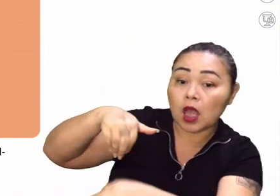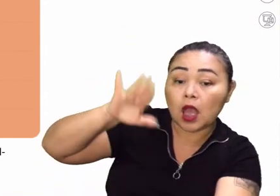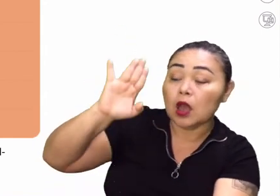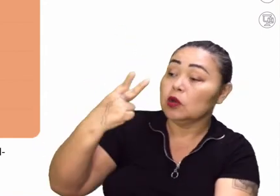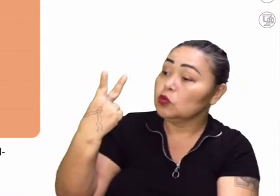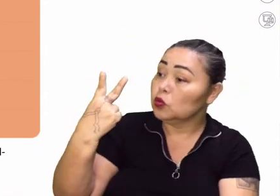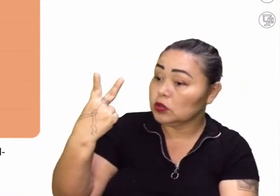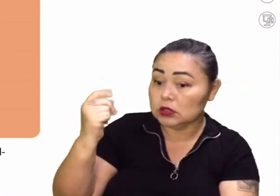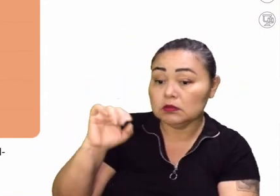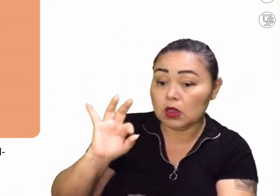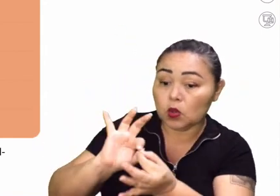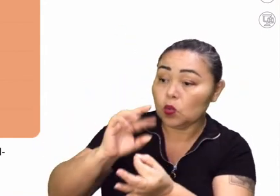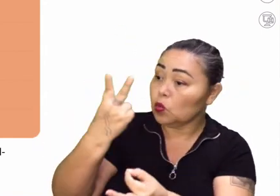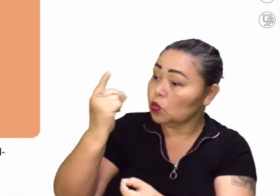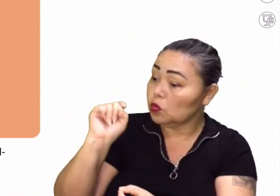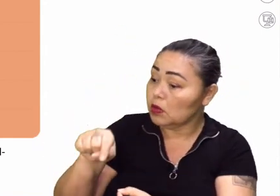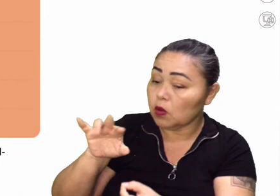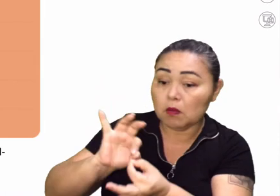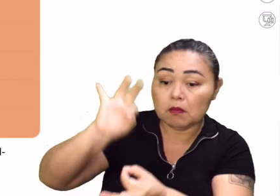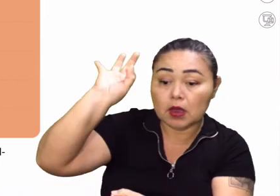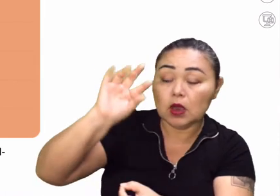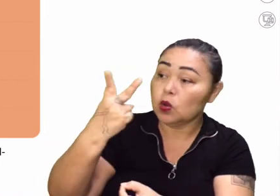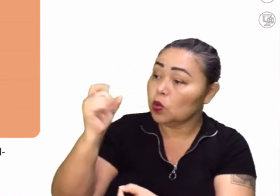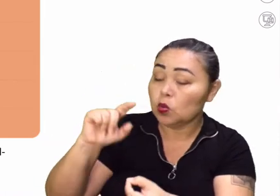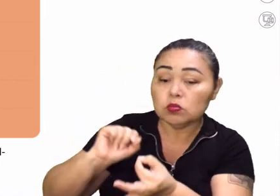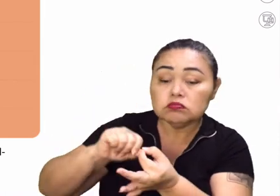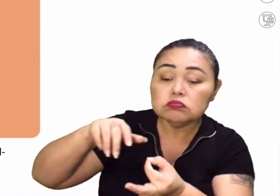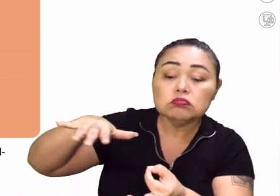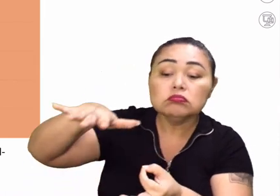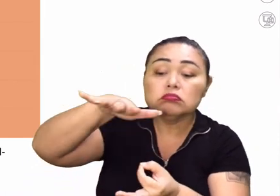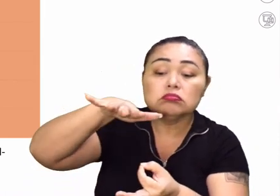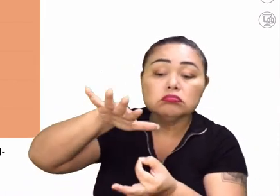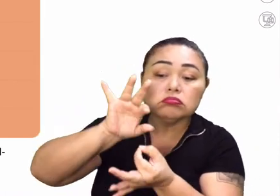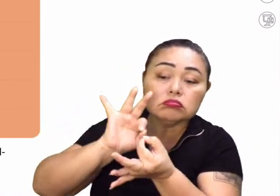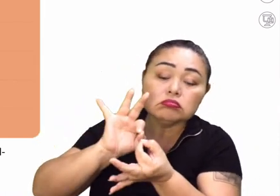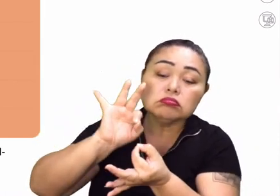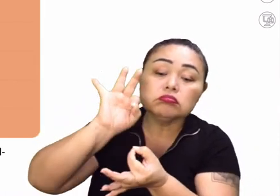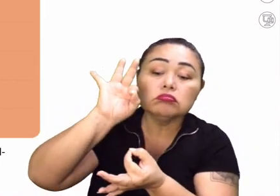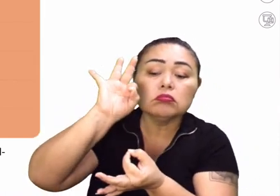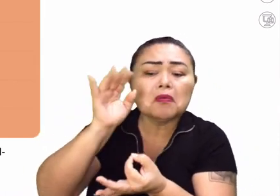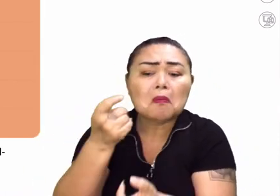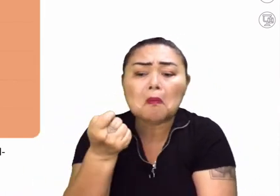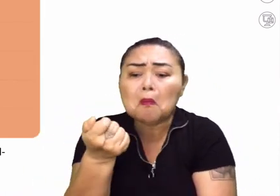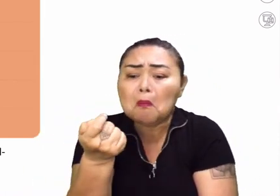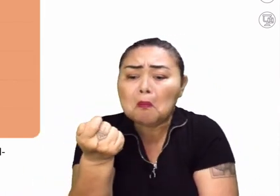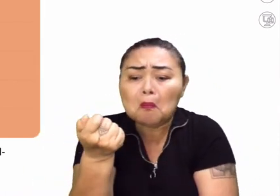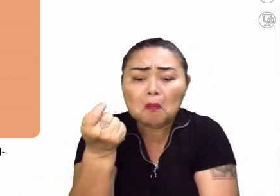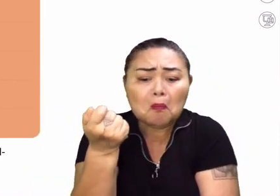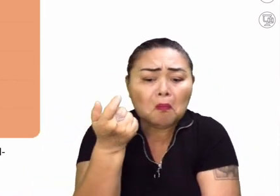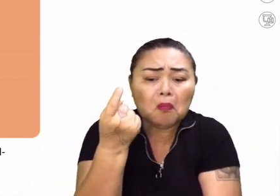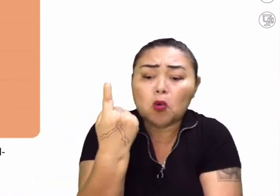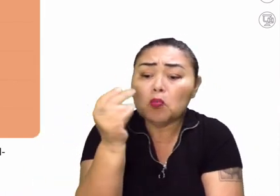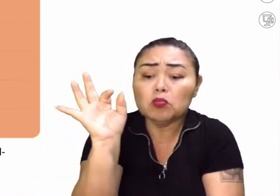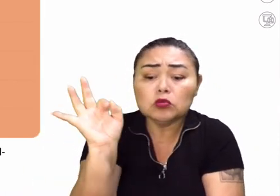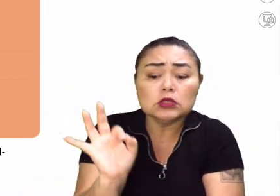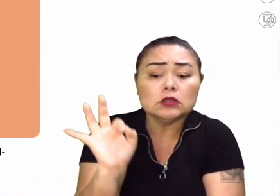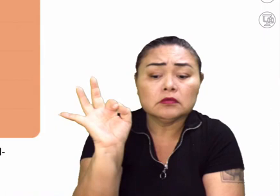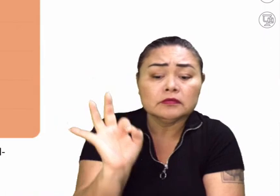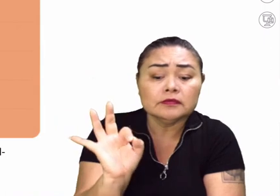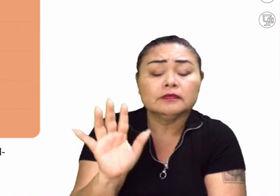2.000 metros no Brasil aí que a gente tem é são as áreas Vamos colocar minoria no Brasil né minoria só 1%